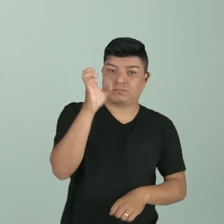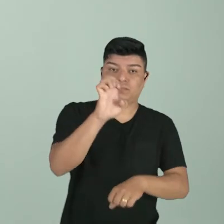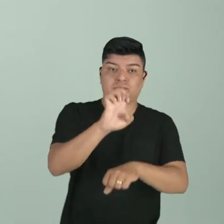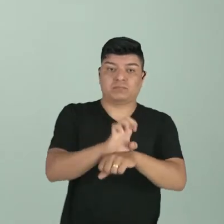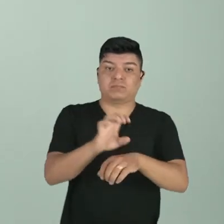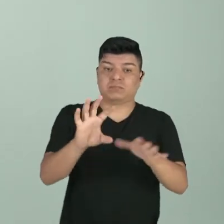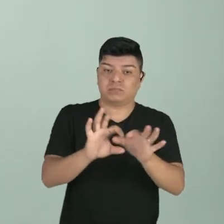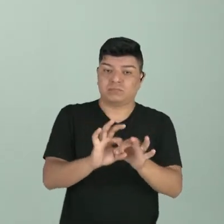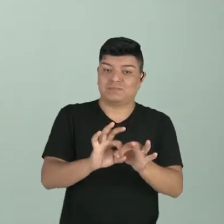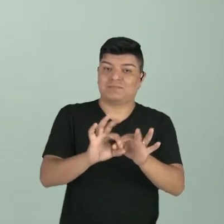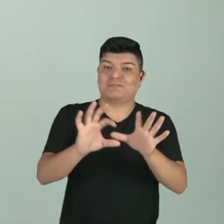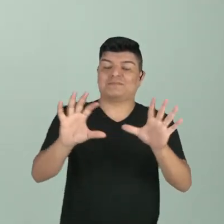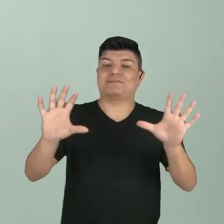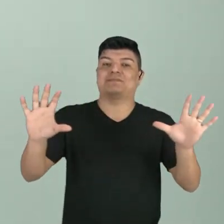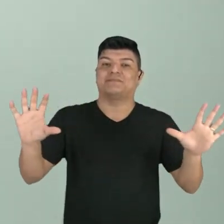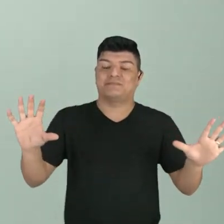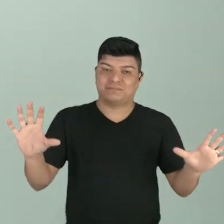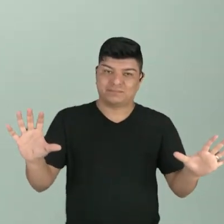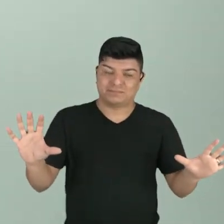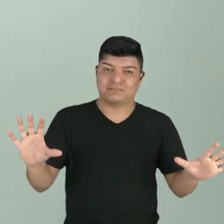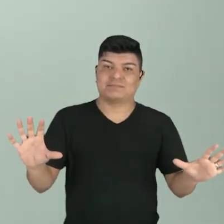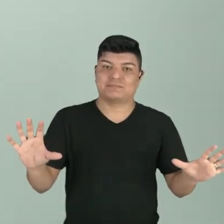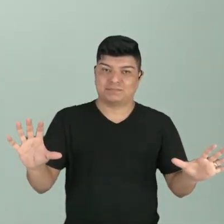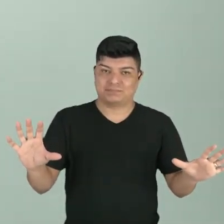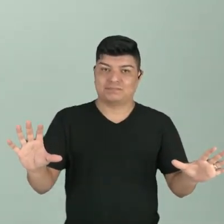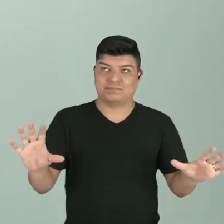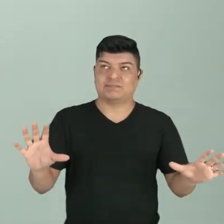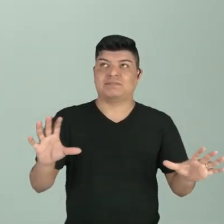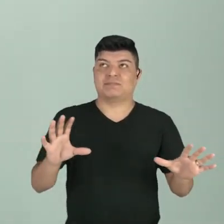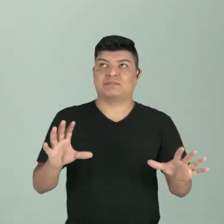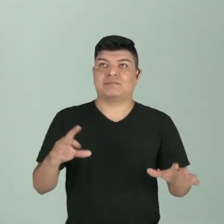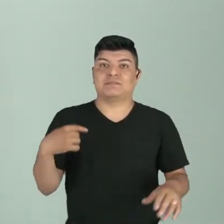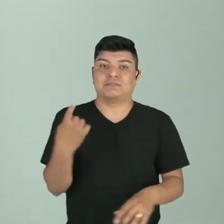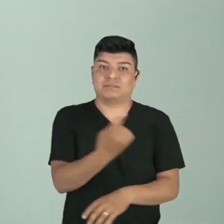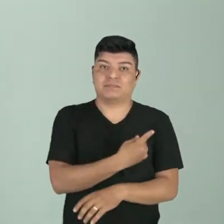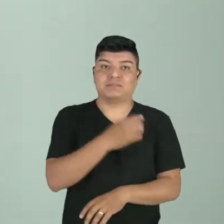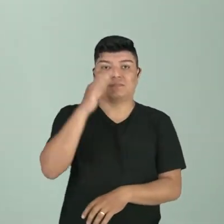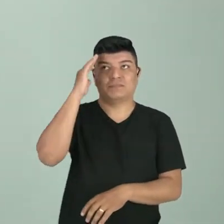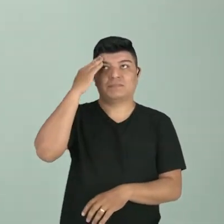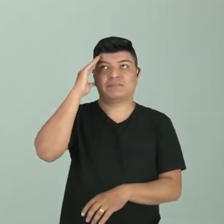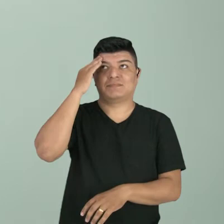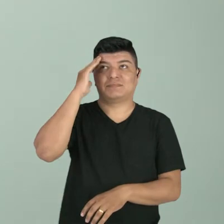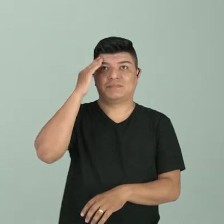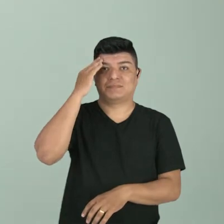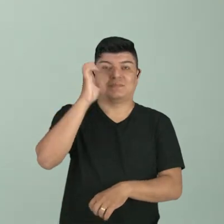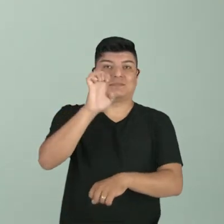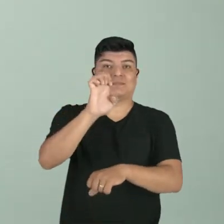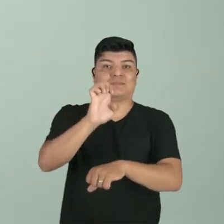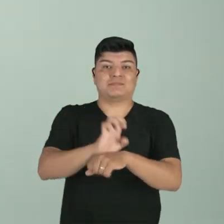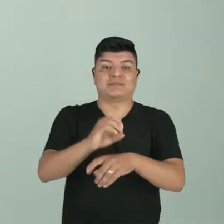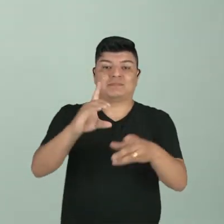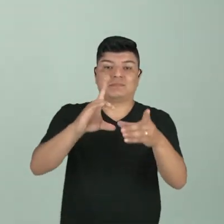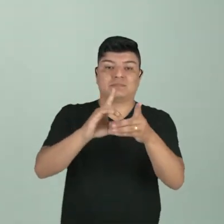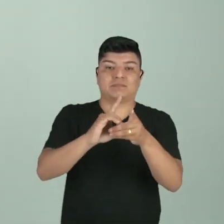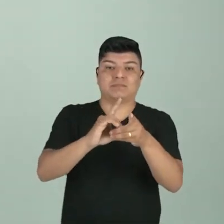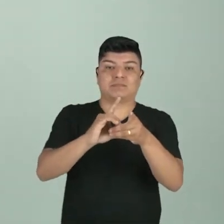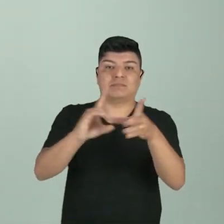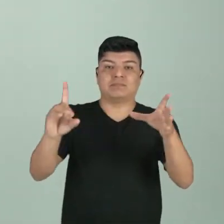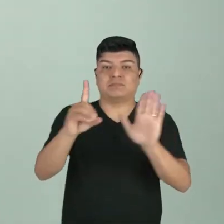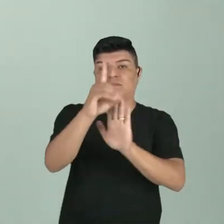Estado liberal. Ocorreu o advento daquilo que nós entendemos hoje como Estado democrático de